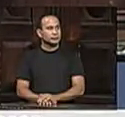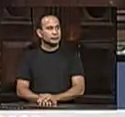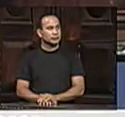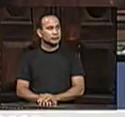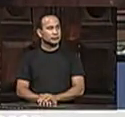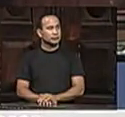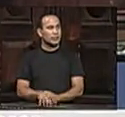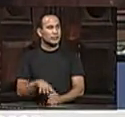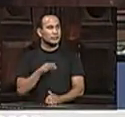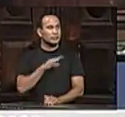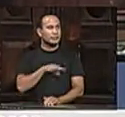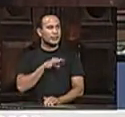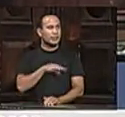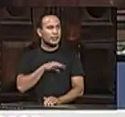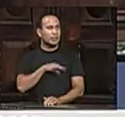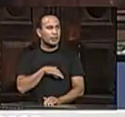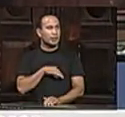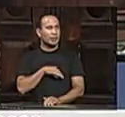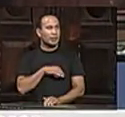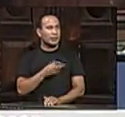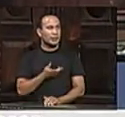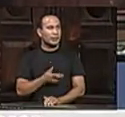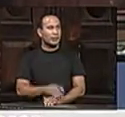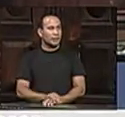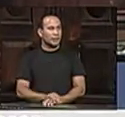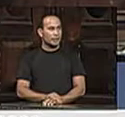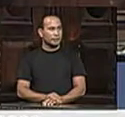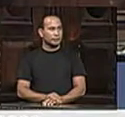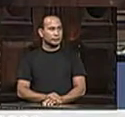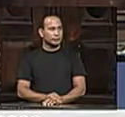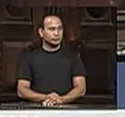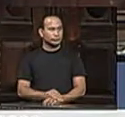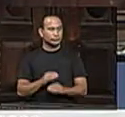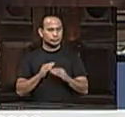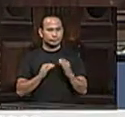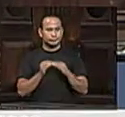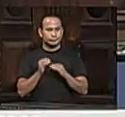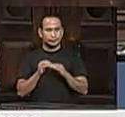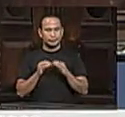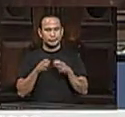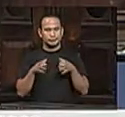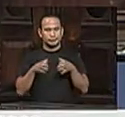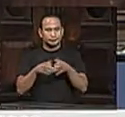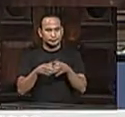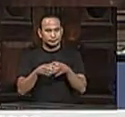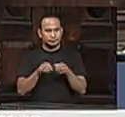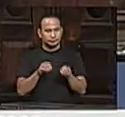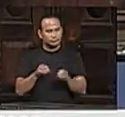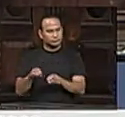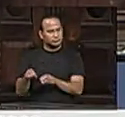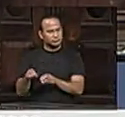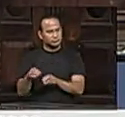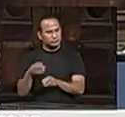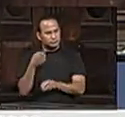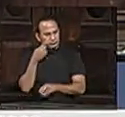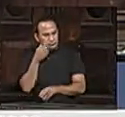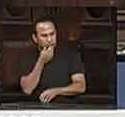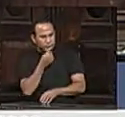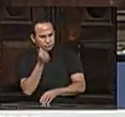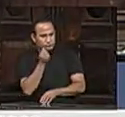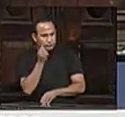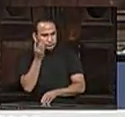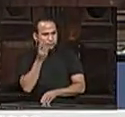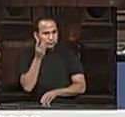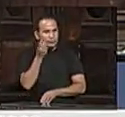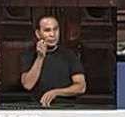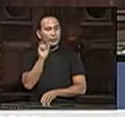do salário dos servidores em atraso da educação. O que nós estamos trazendo aqui, senhoras e senhores deputados, é que